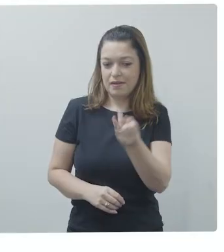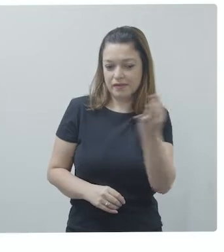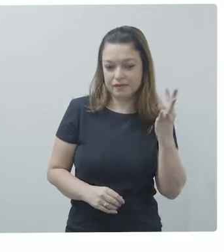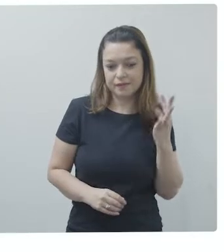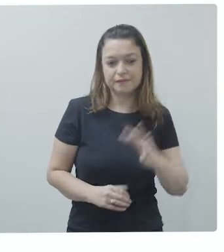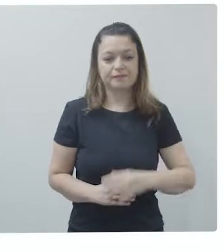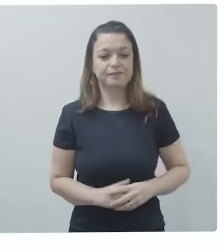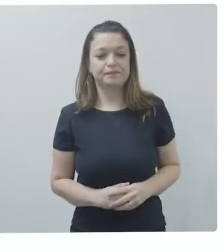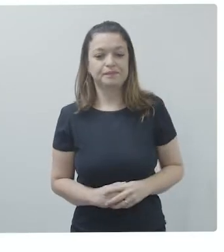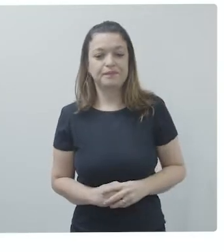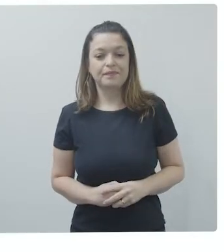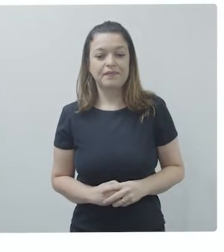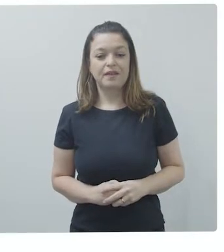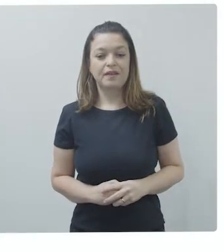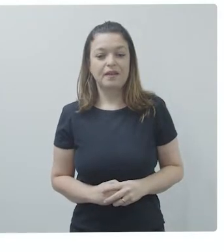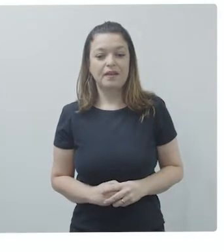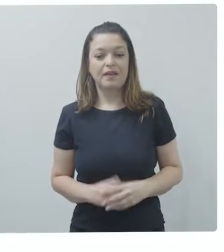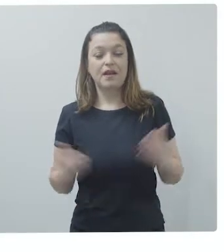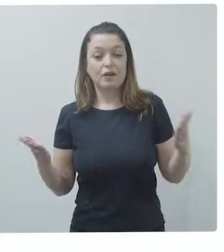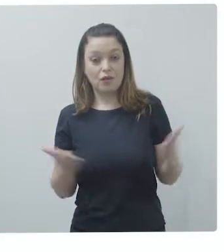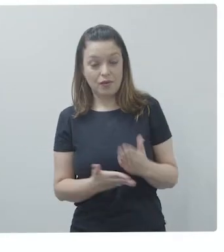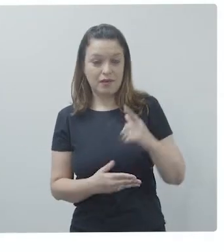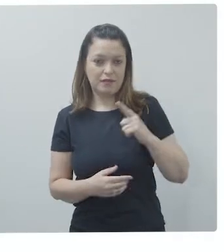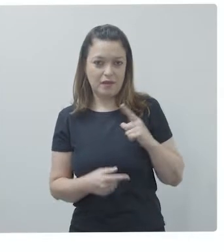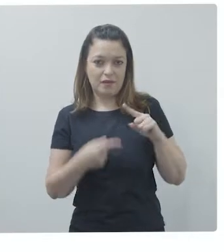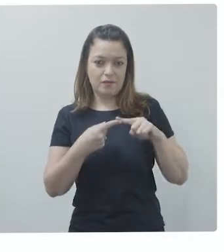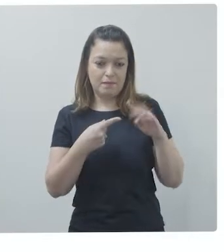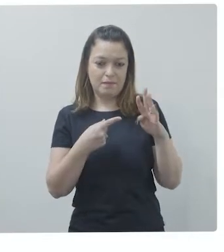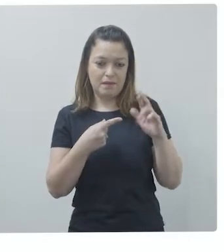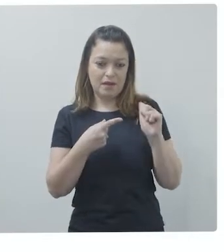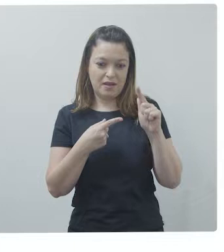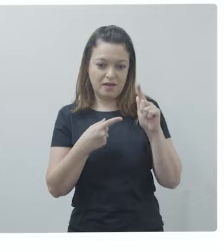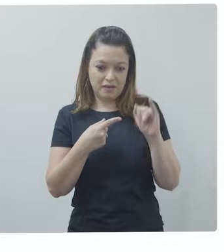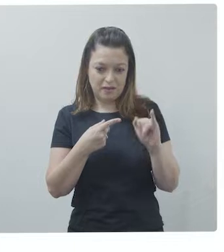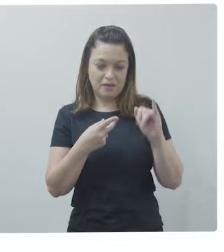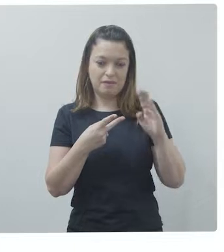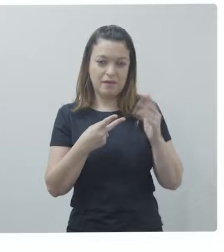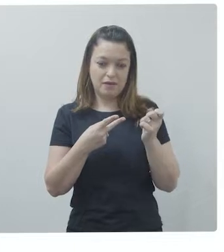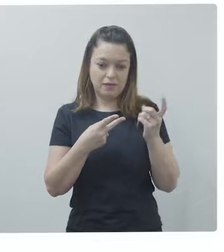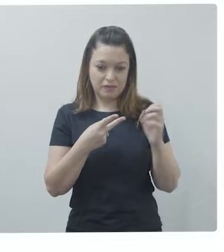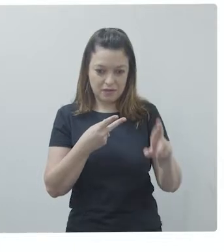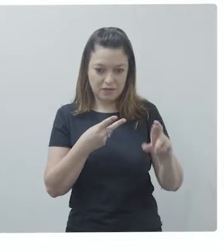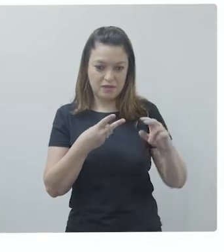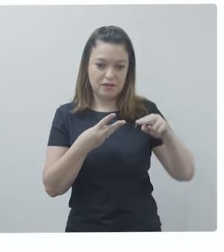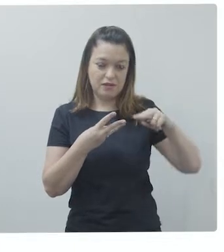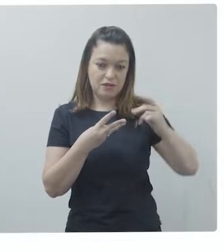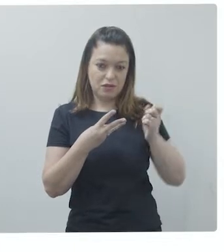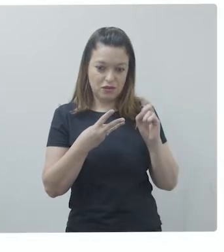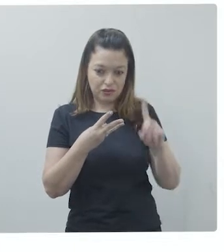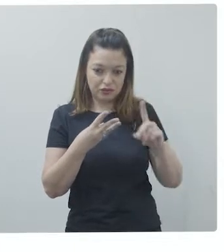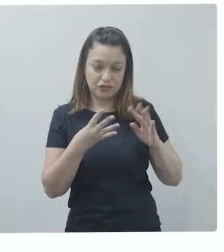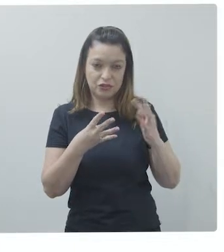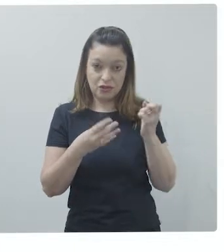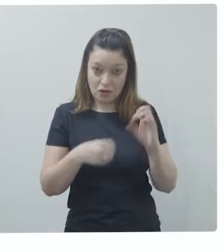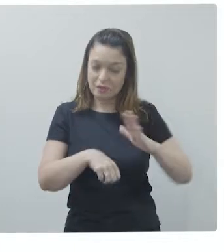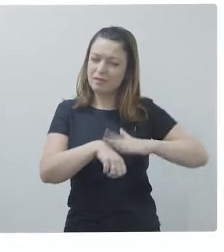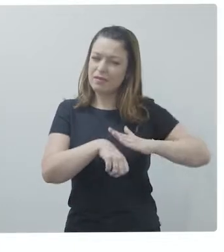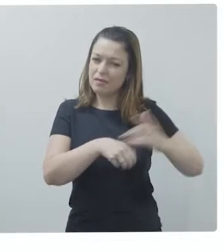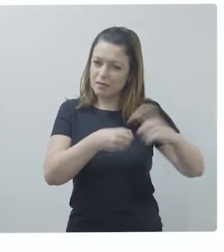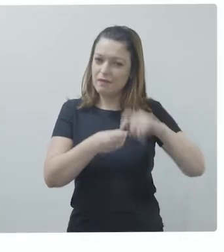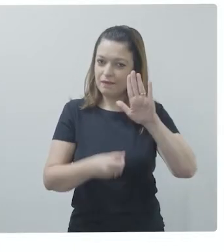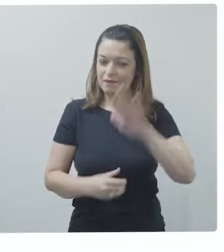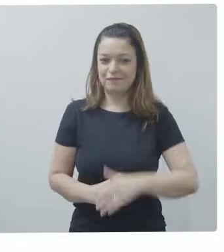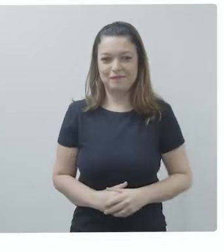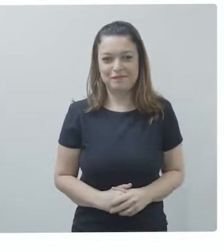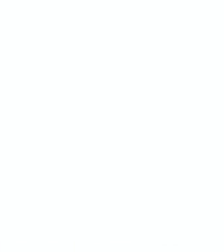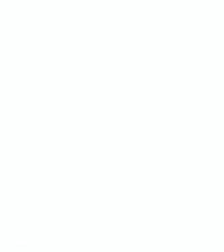Nós temos agora o Brag, Balder, Njord, Thor e Loki. Vou dar um tempinho pra você e eu já